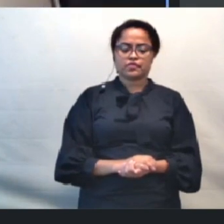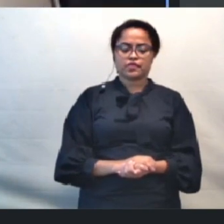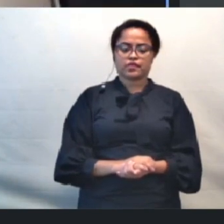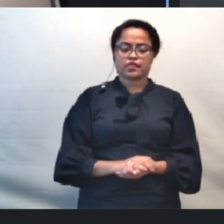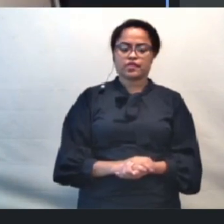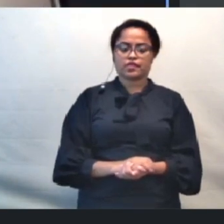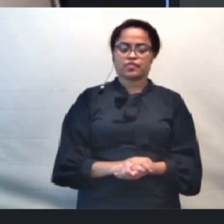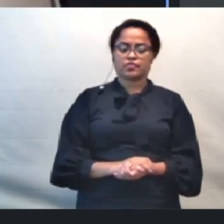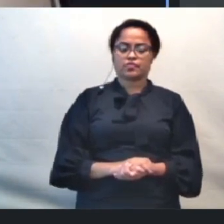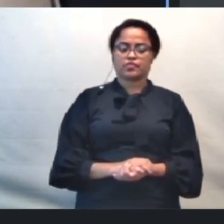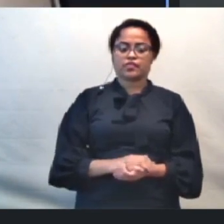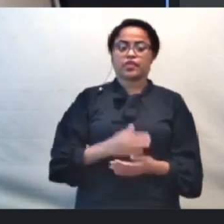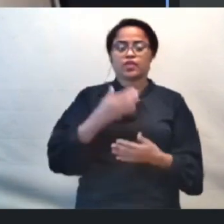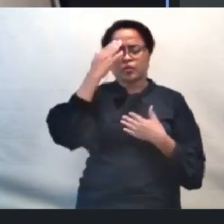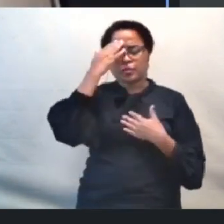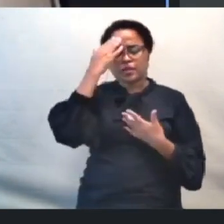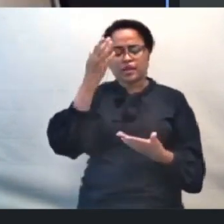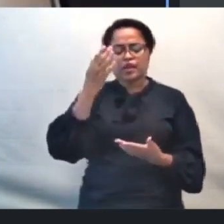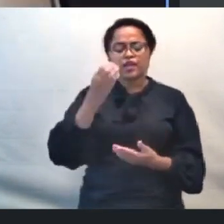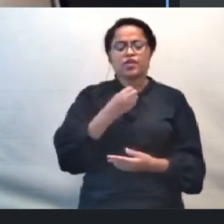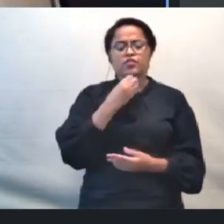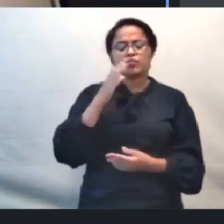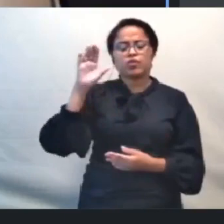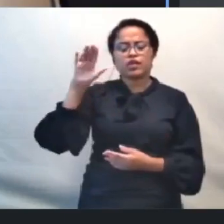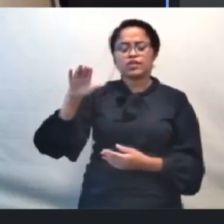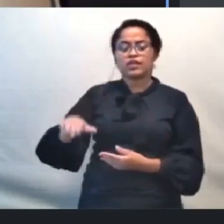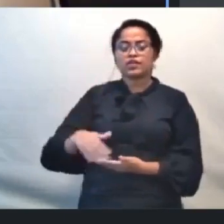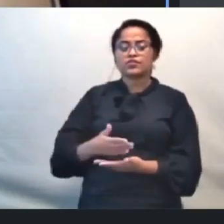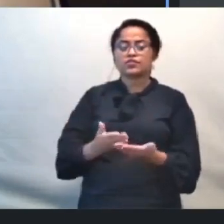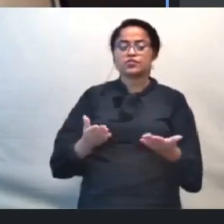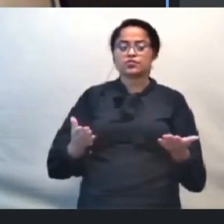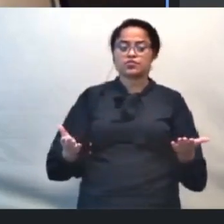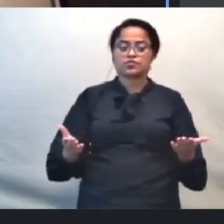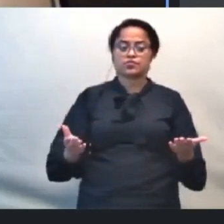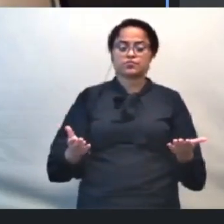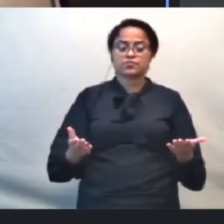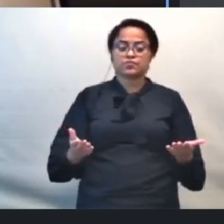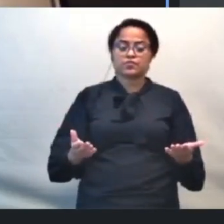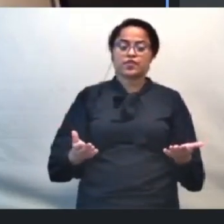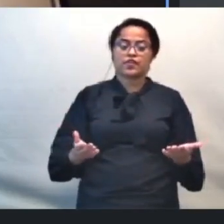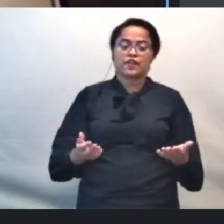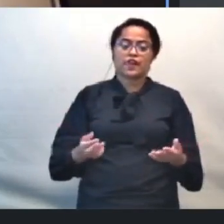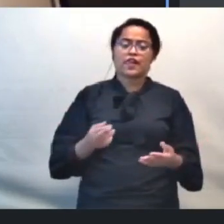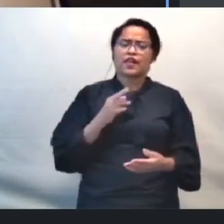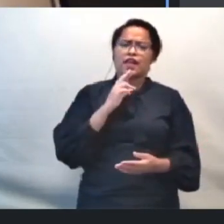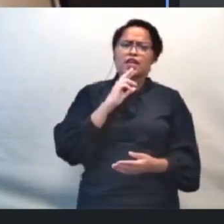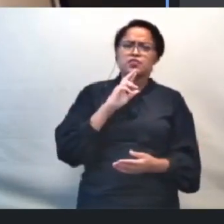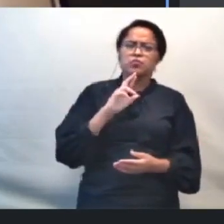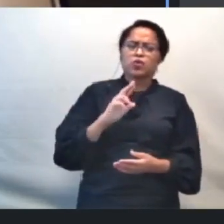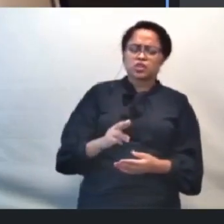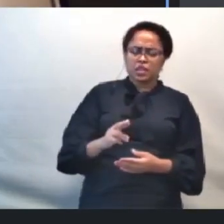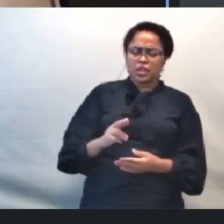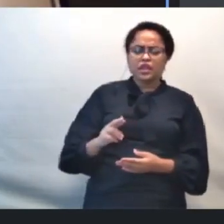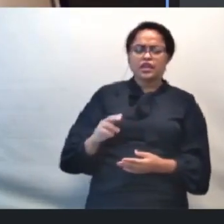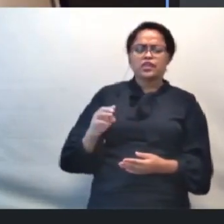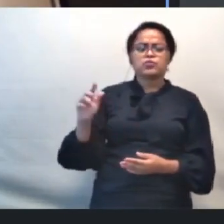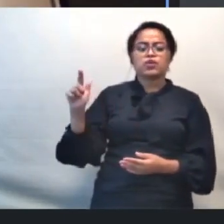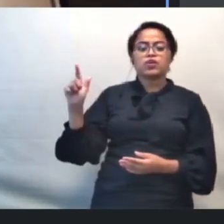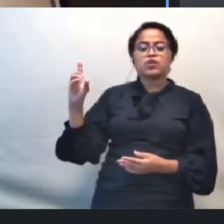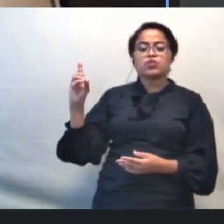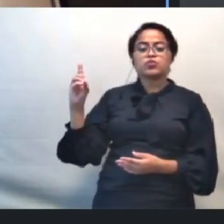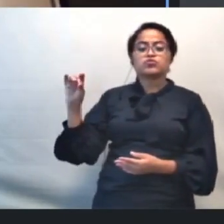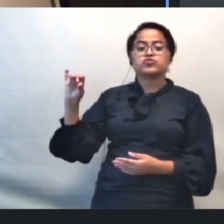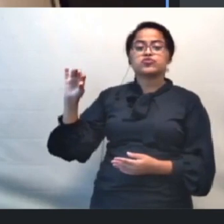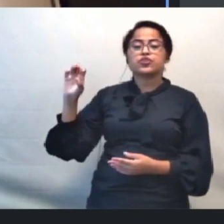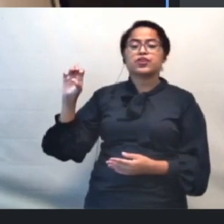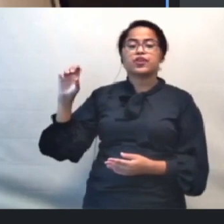vereador. Muito obrigado. Boa tarde a todas e todos. Respondendo aí as questões que o Diego colocou, nós temos